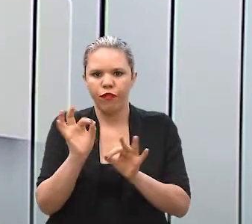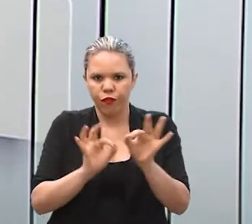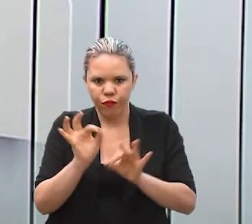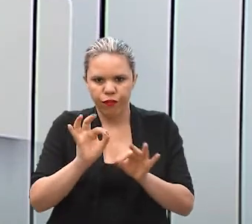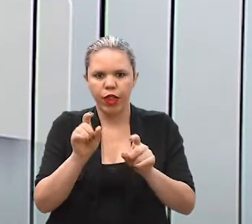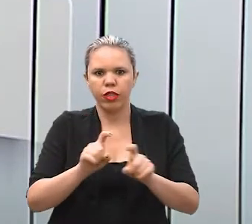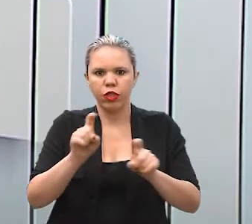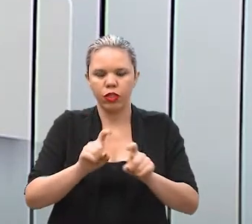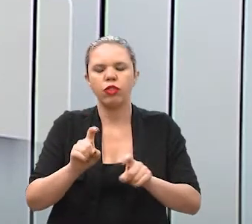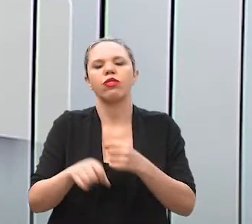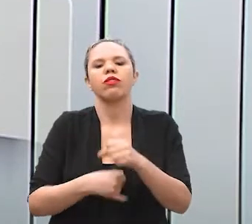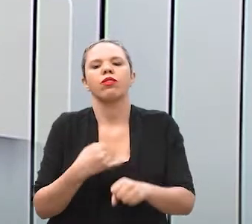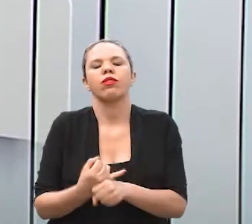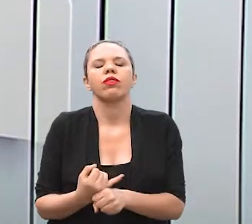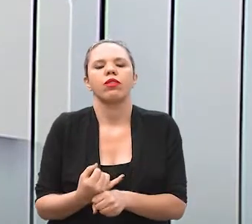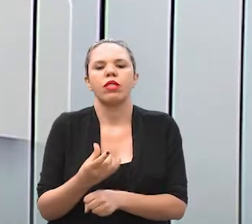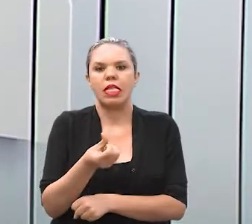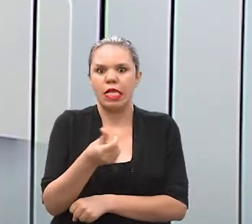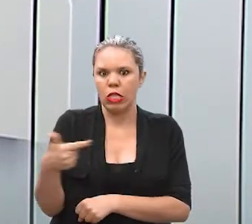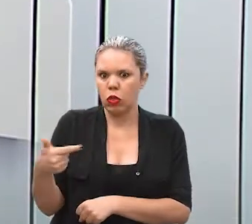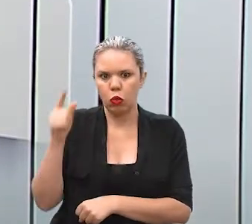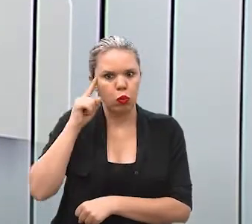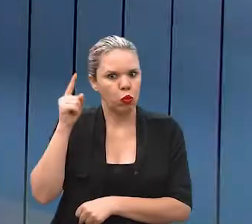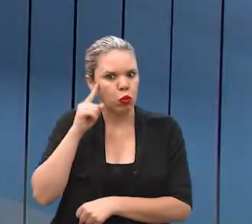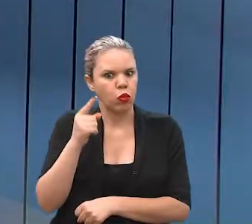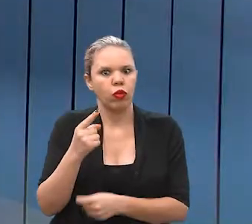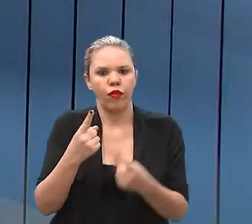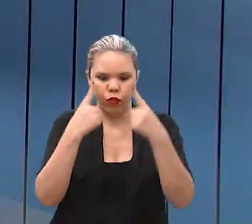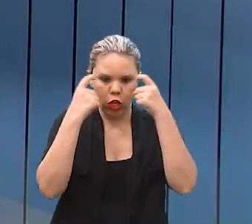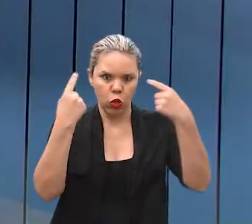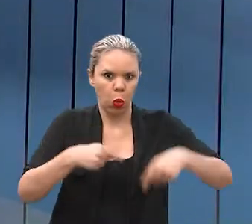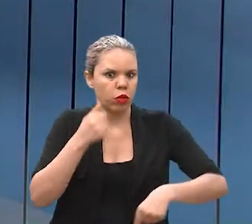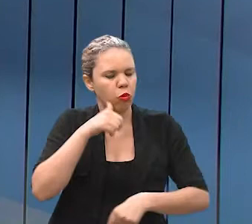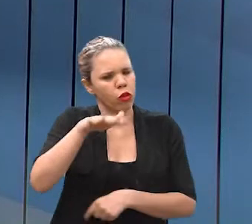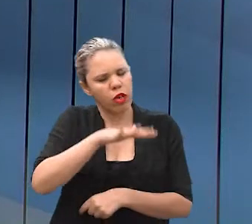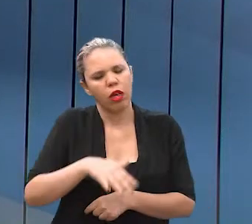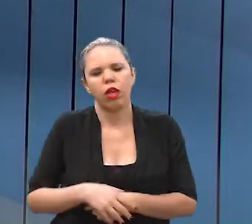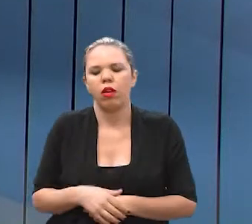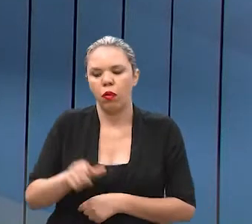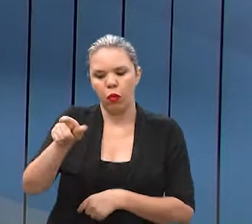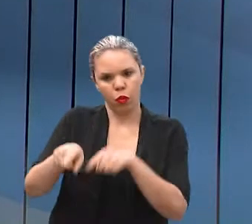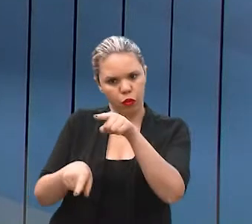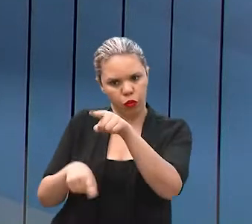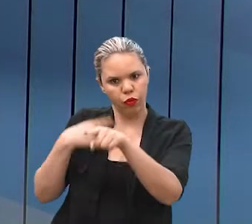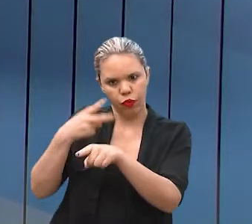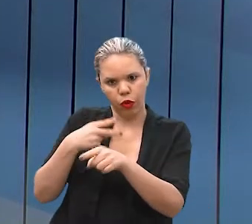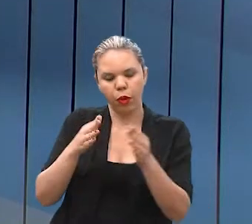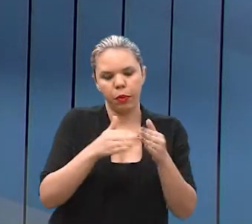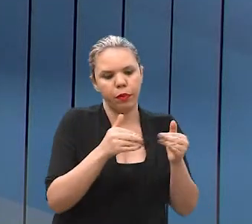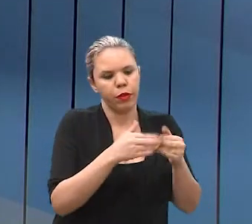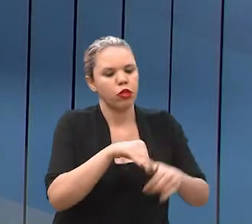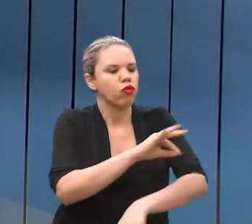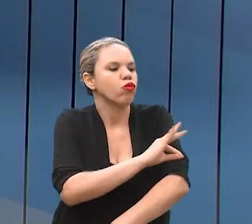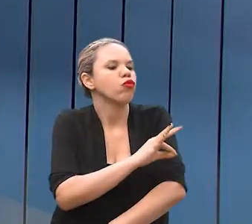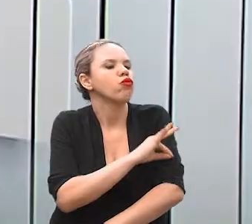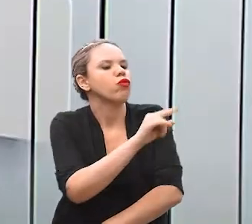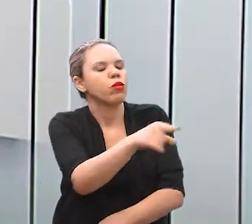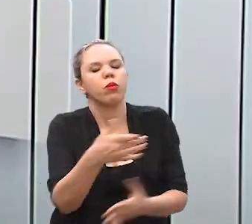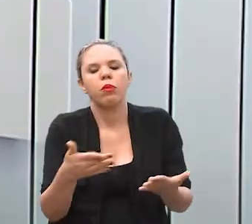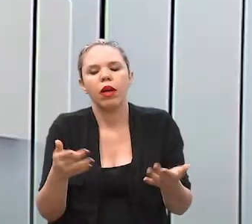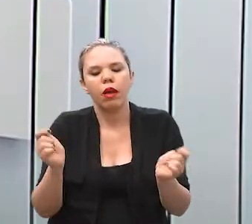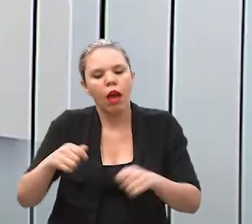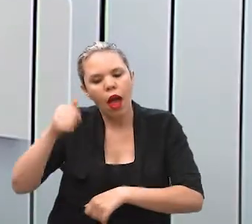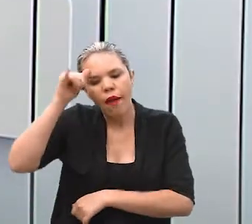por dia de violência contra a mulher. O senhor solicitou medidas do Executivo para prevenir esses